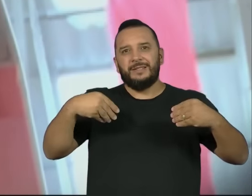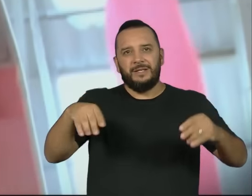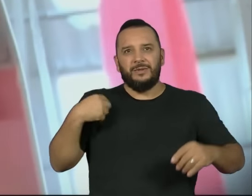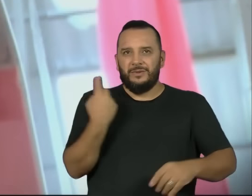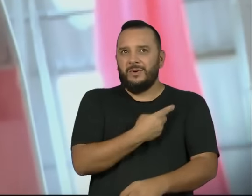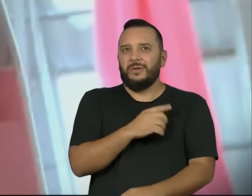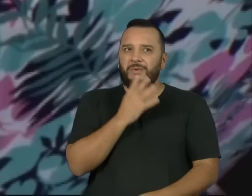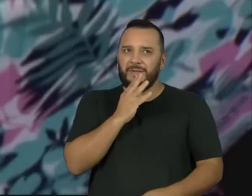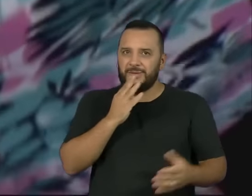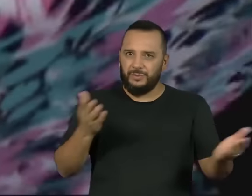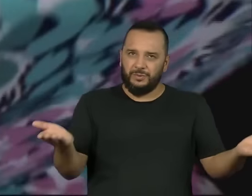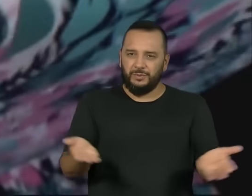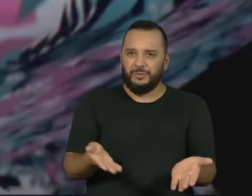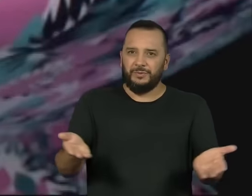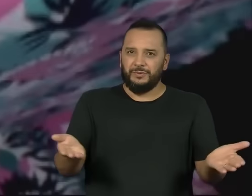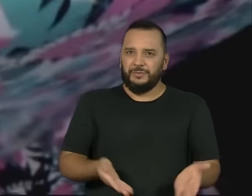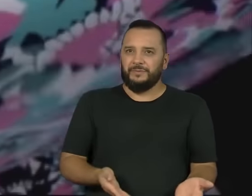hoje.